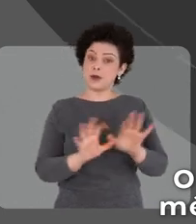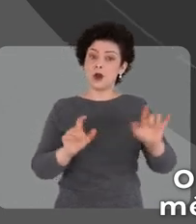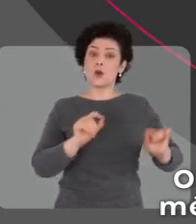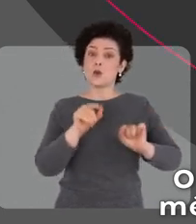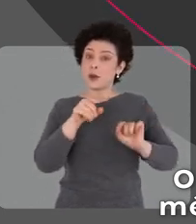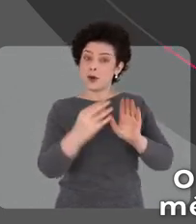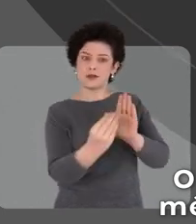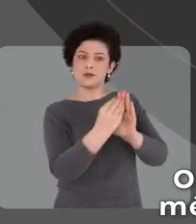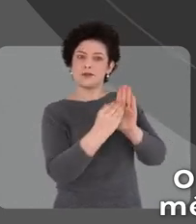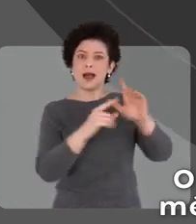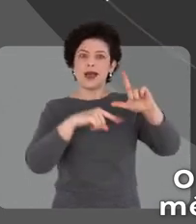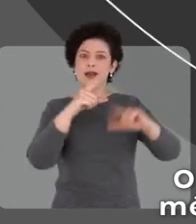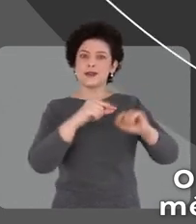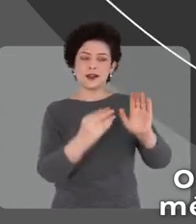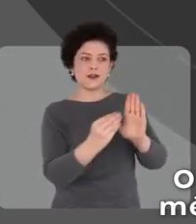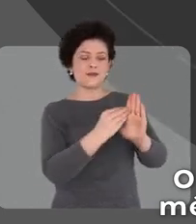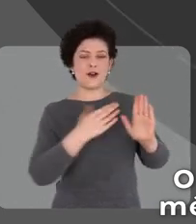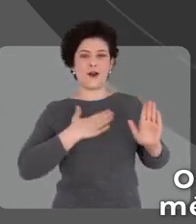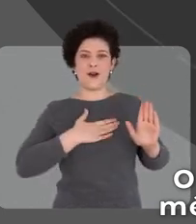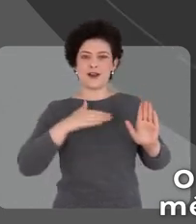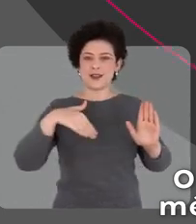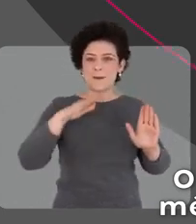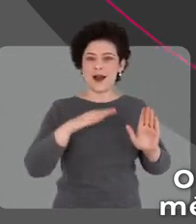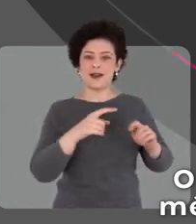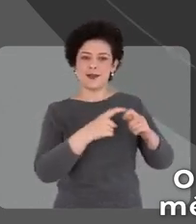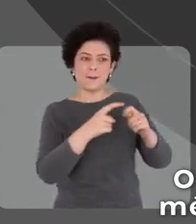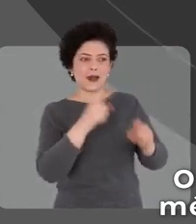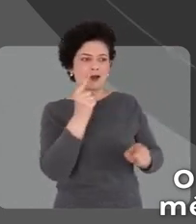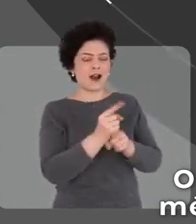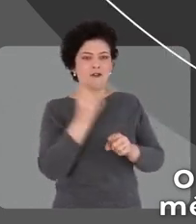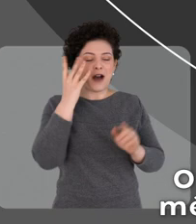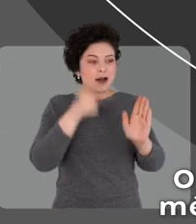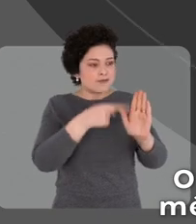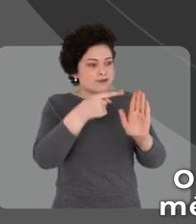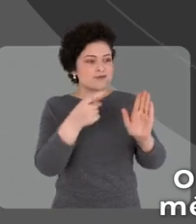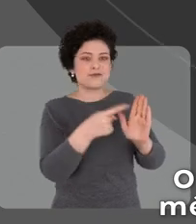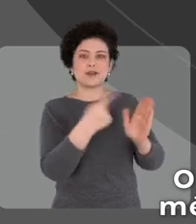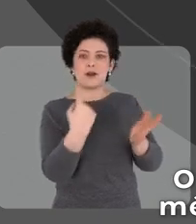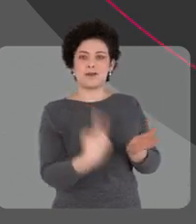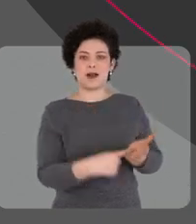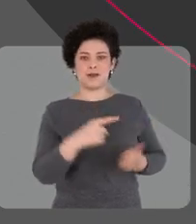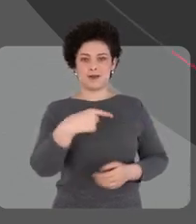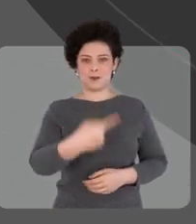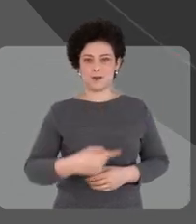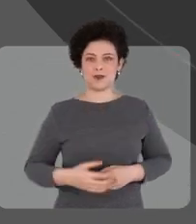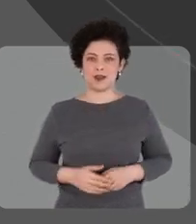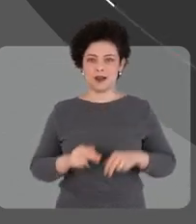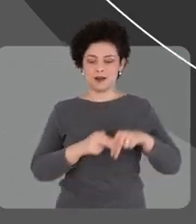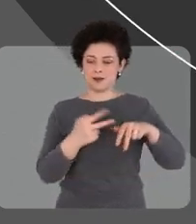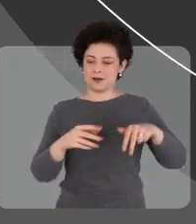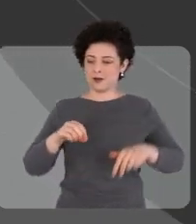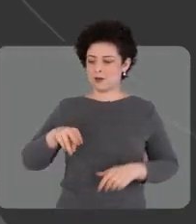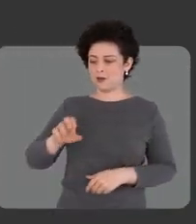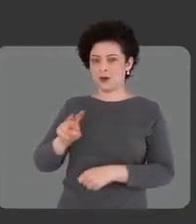você marque seus médicos favoritos para encontrá-los mais facilmente. A